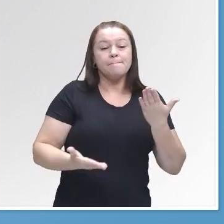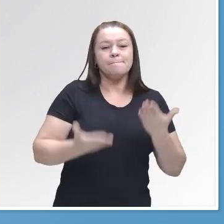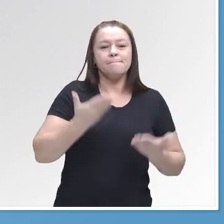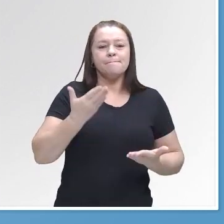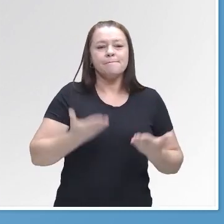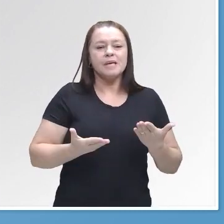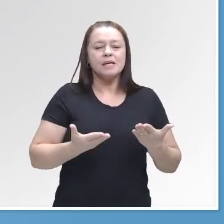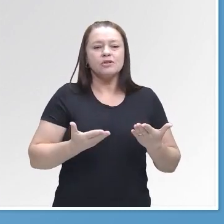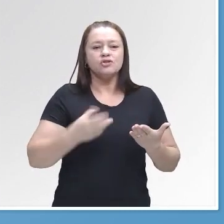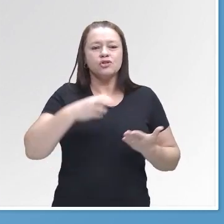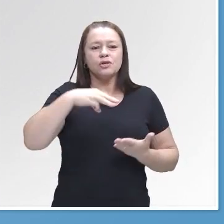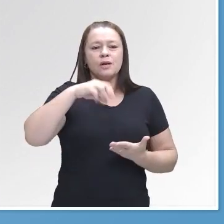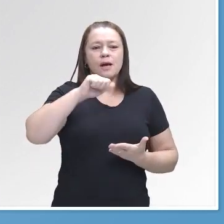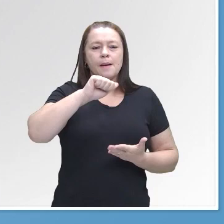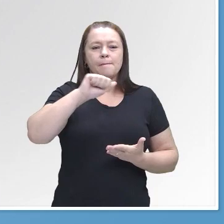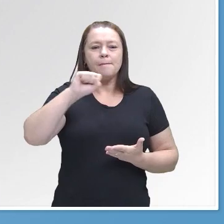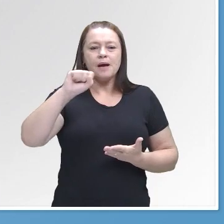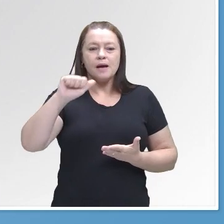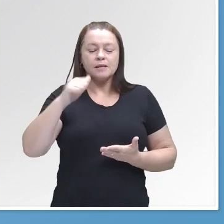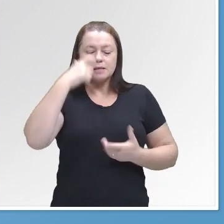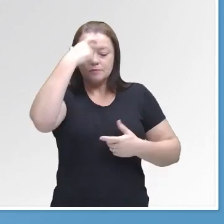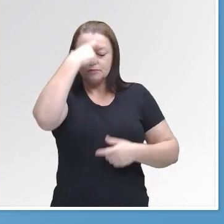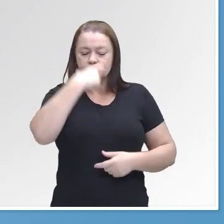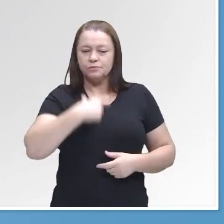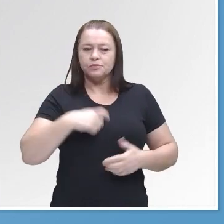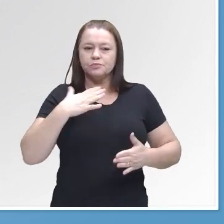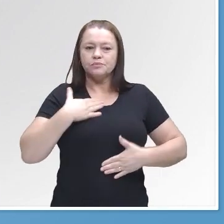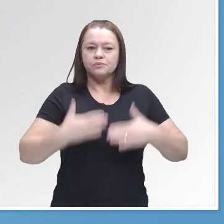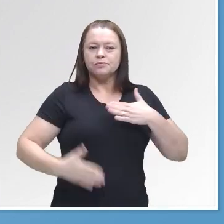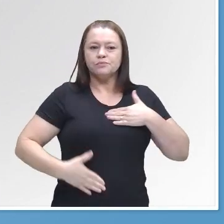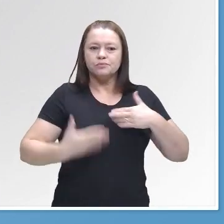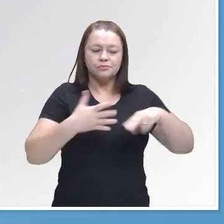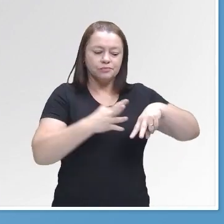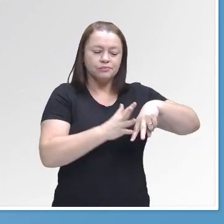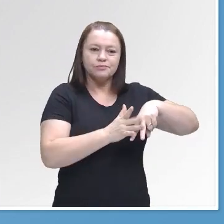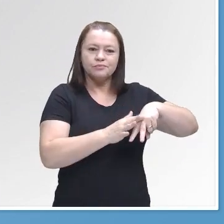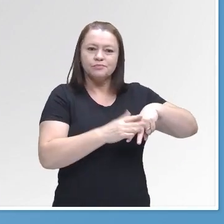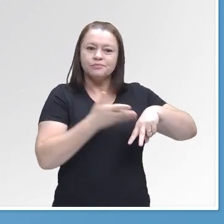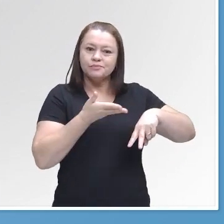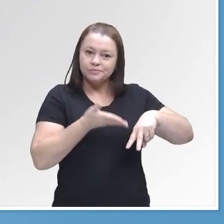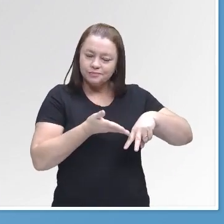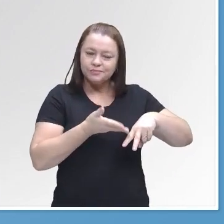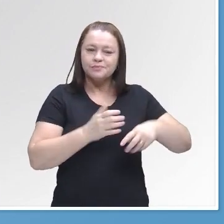massa corporal do paciente.